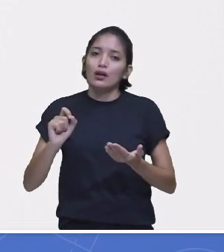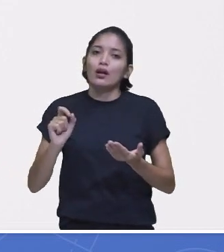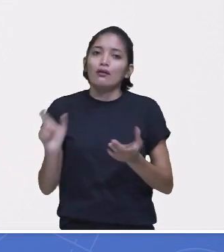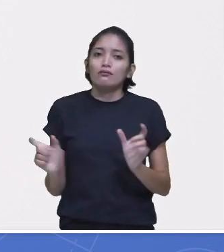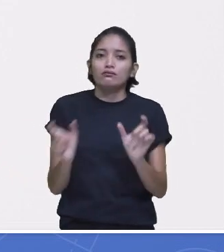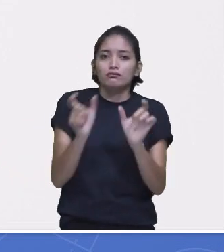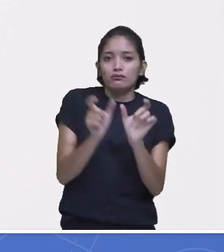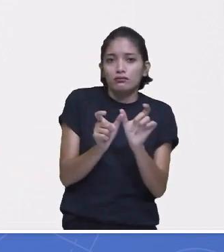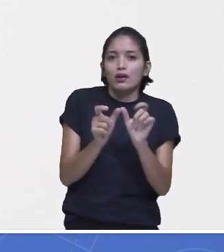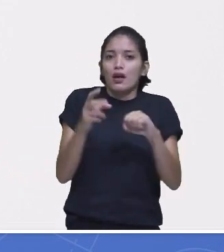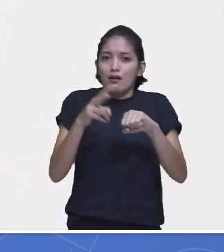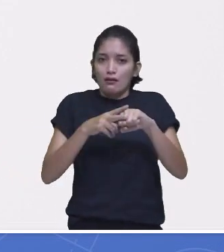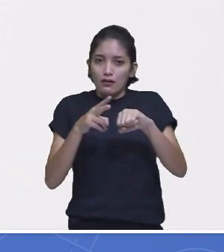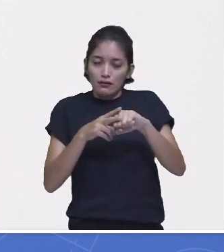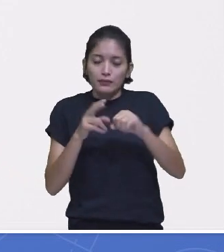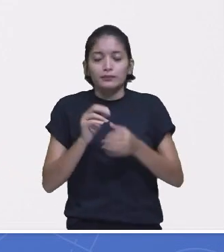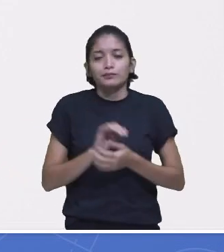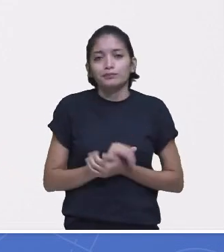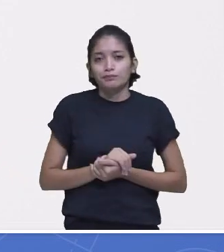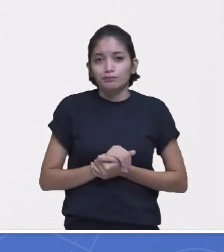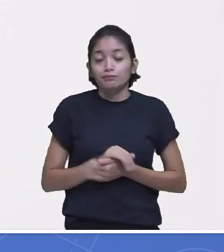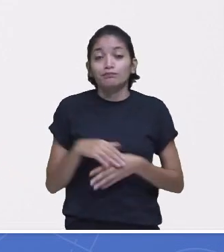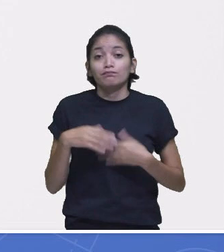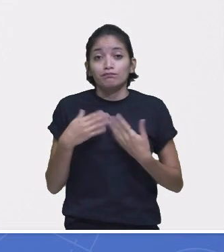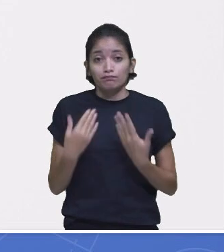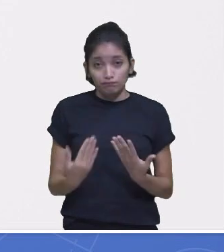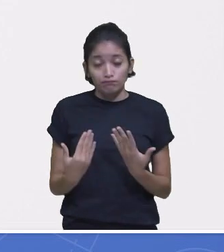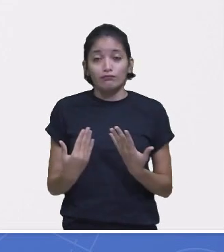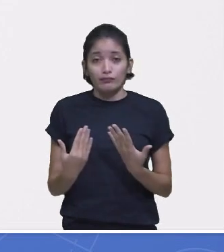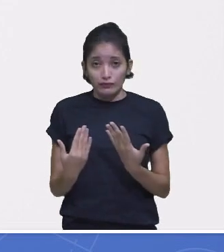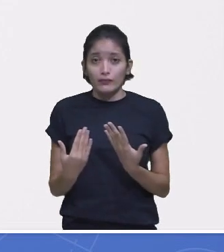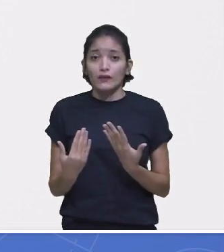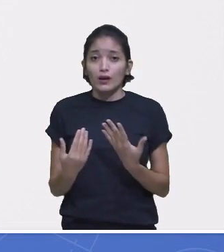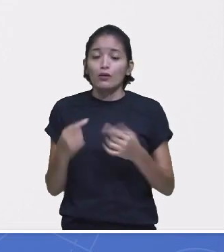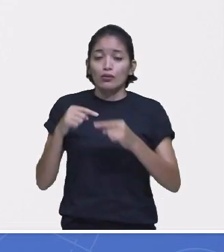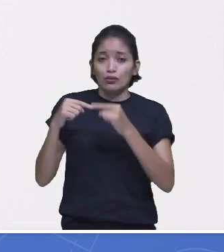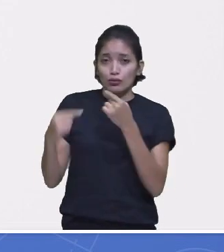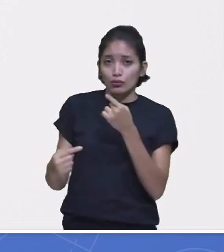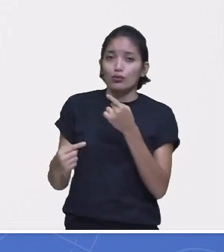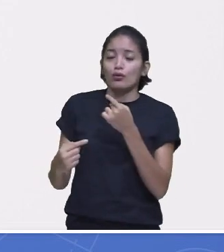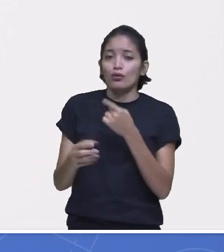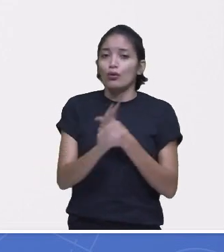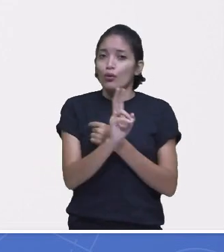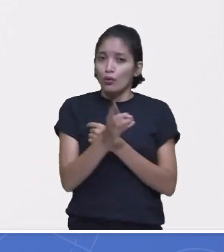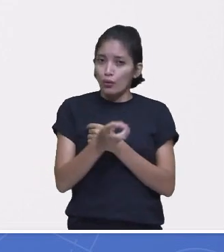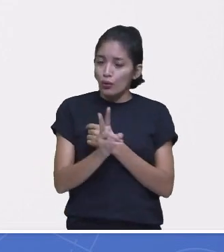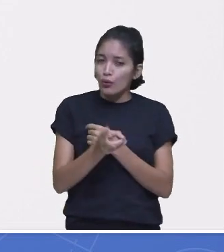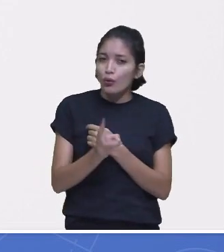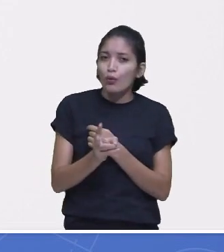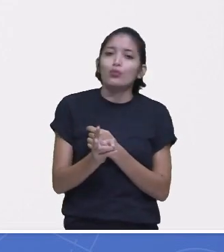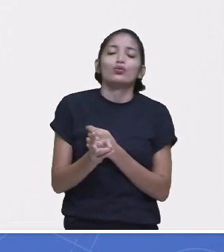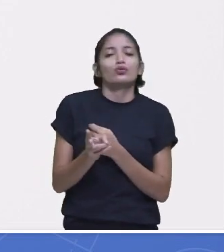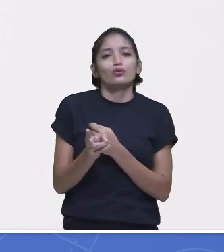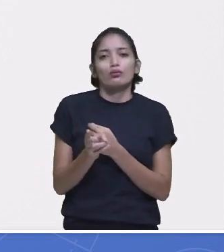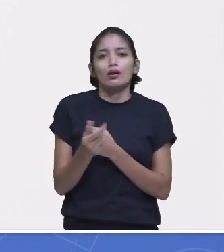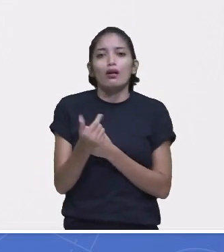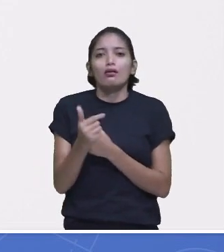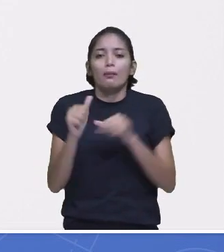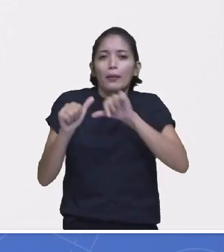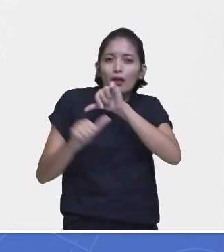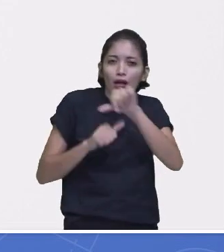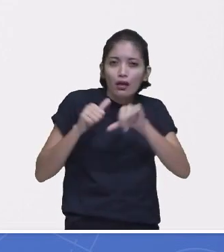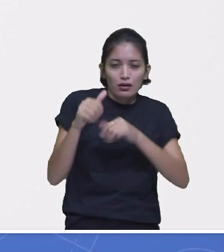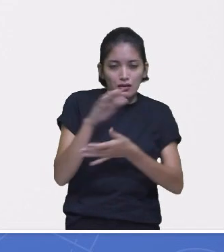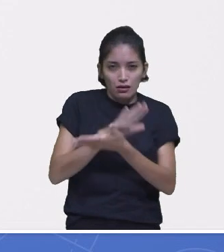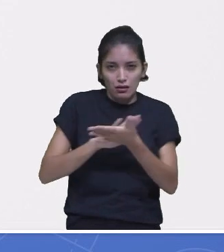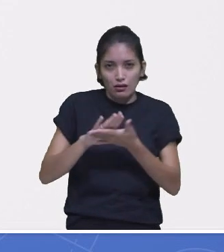verbal. Então, para os verbos regulares, a raiz, se ela permanecer a mesma, sem nenhuma alteração,